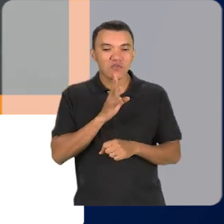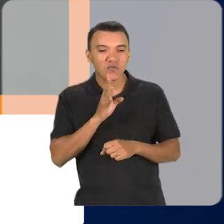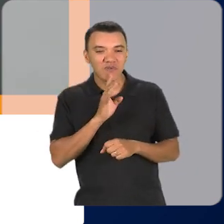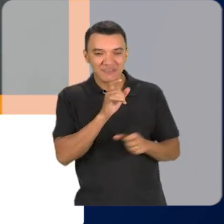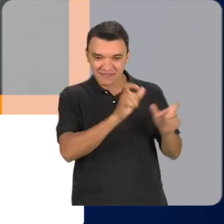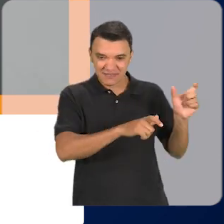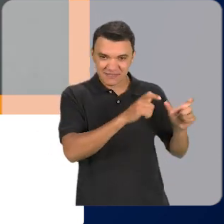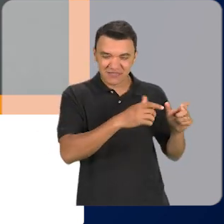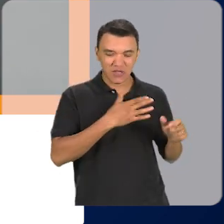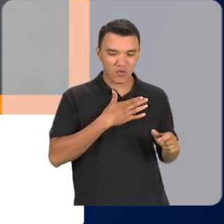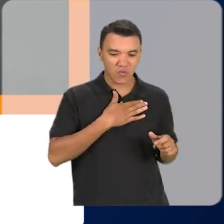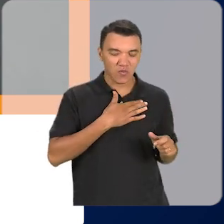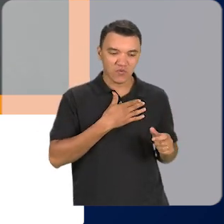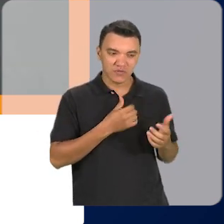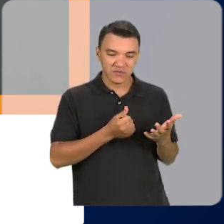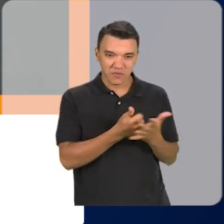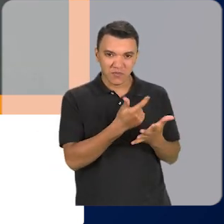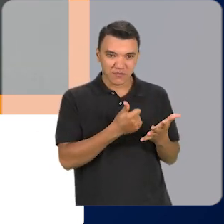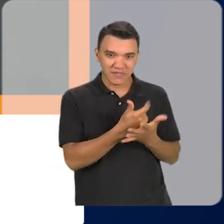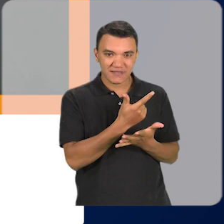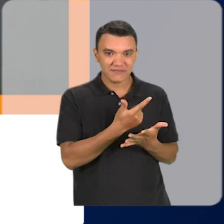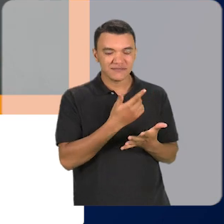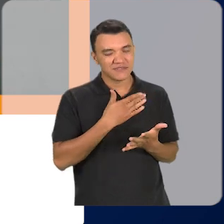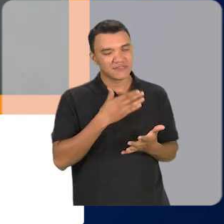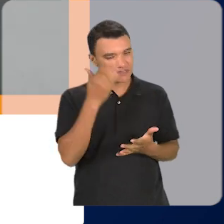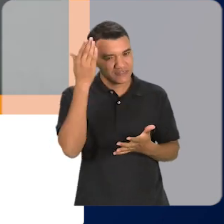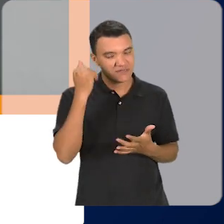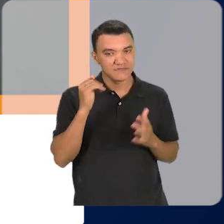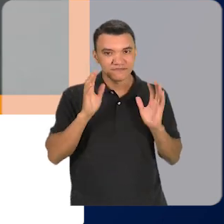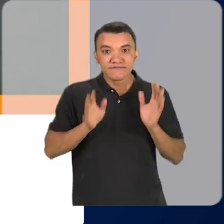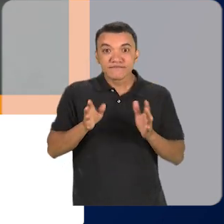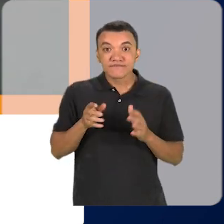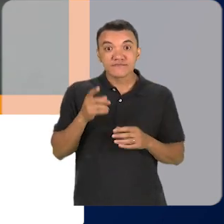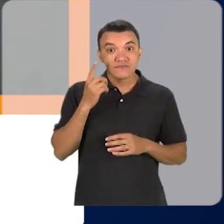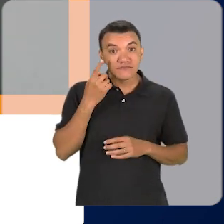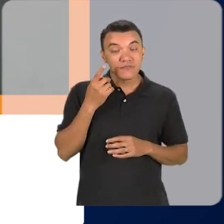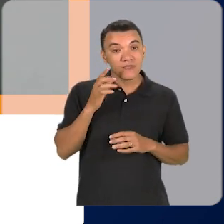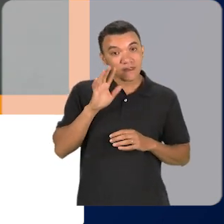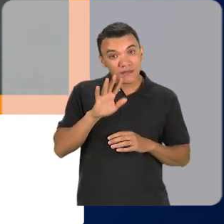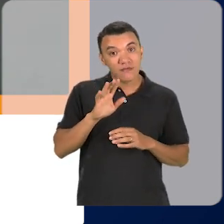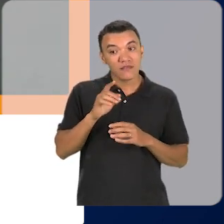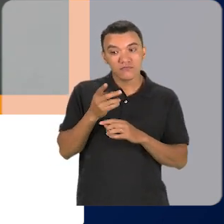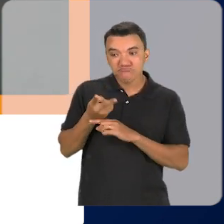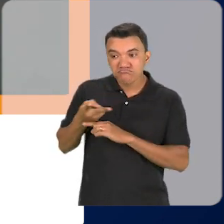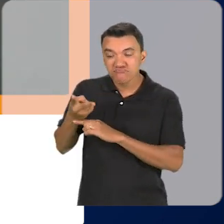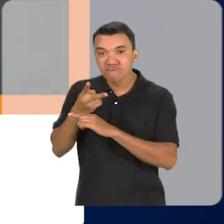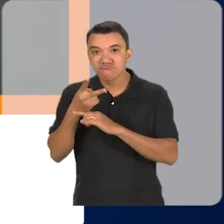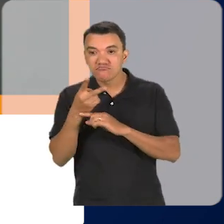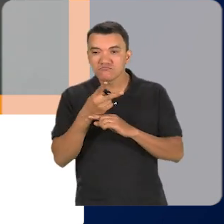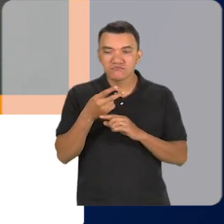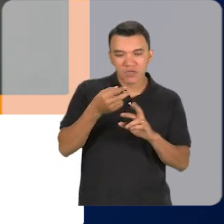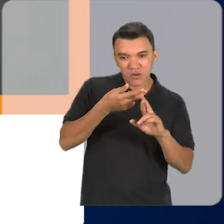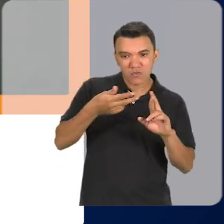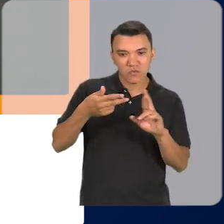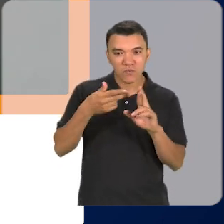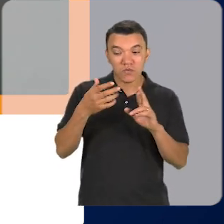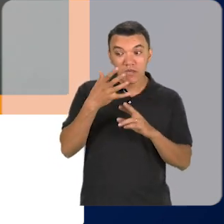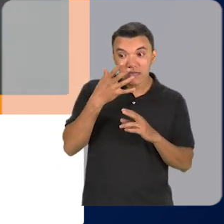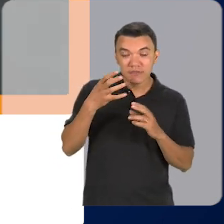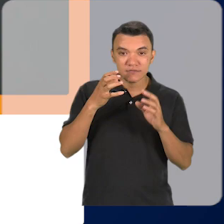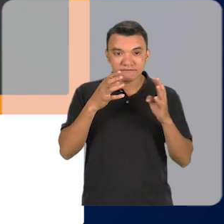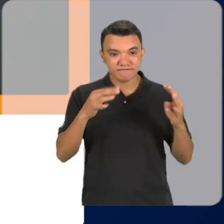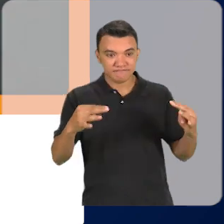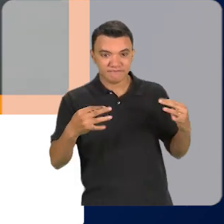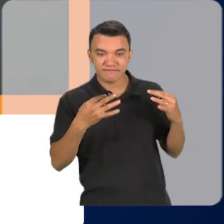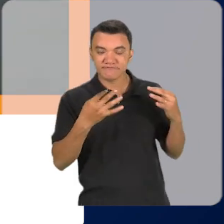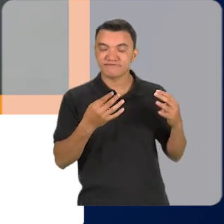seus clientes e potencial, mas eles vão buscar recursos na própria língua para chamar essa atenção.